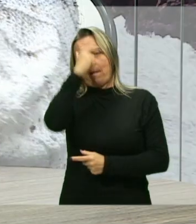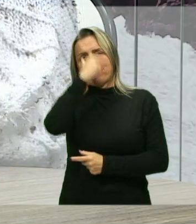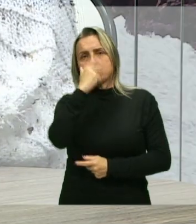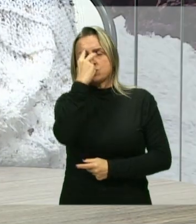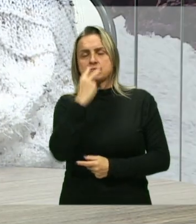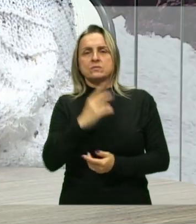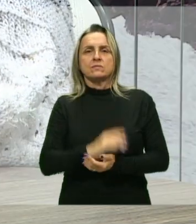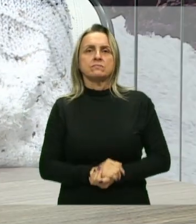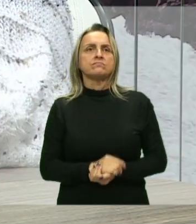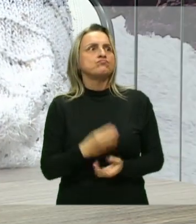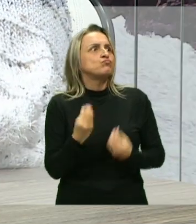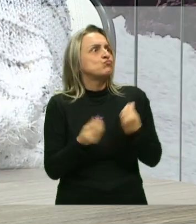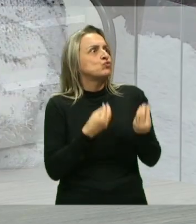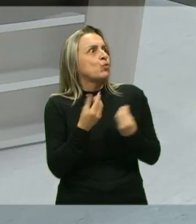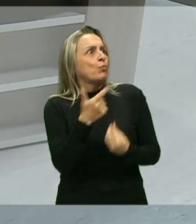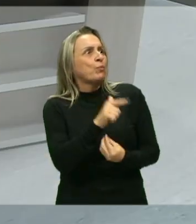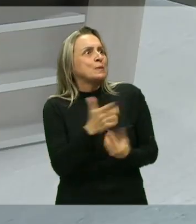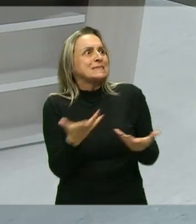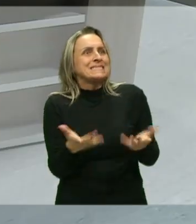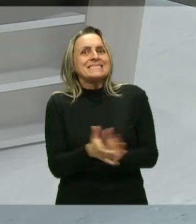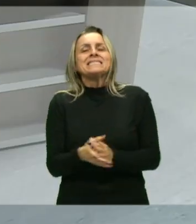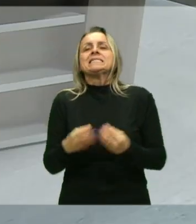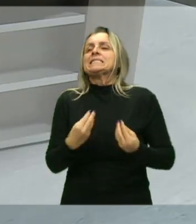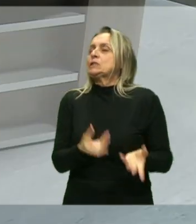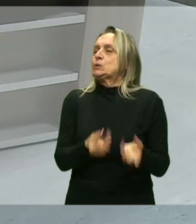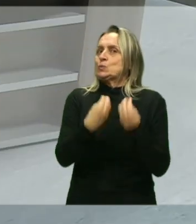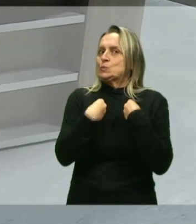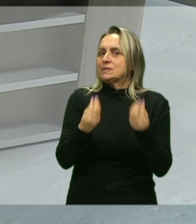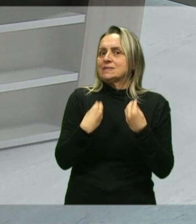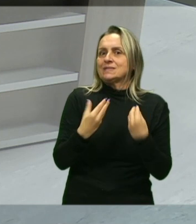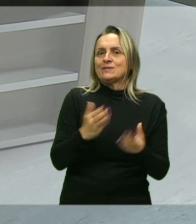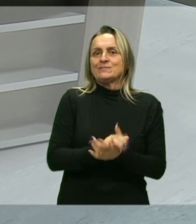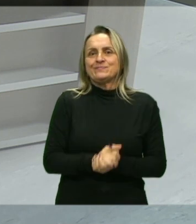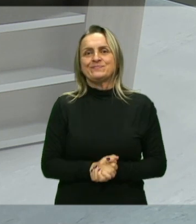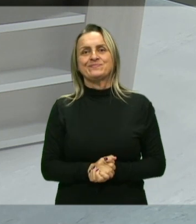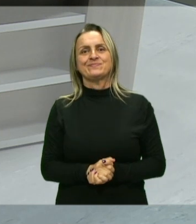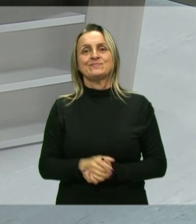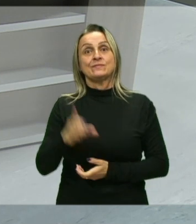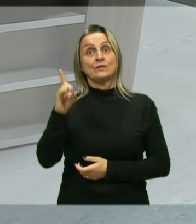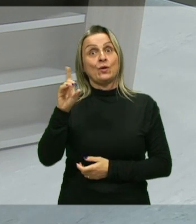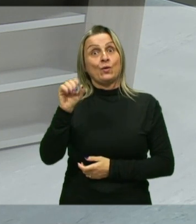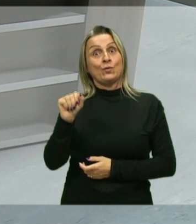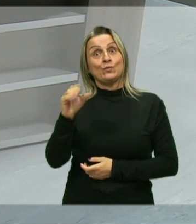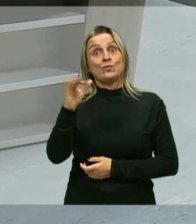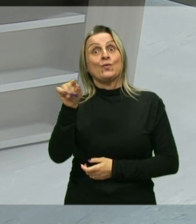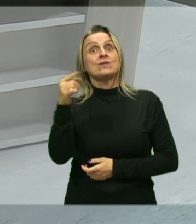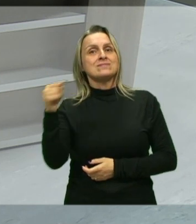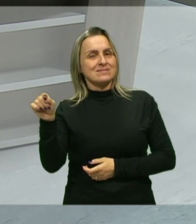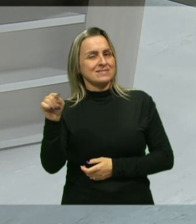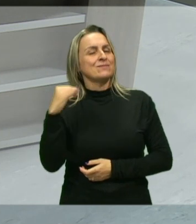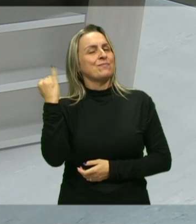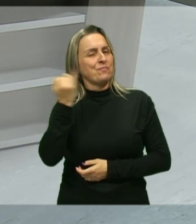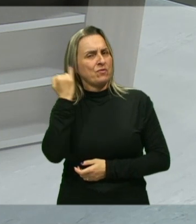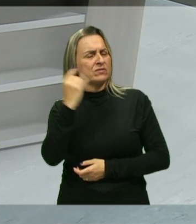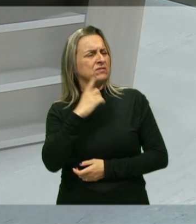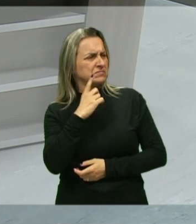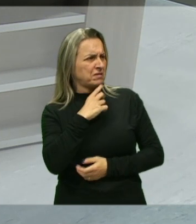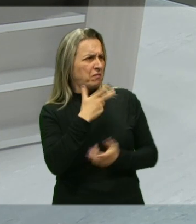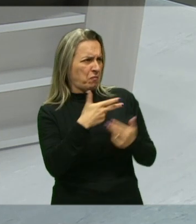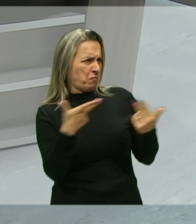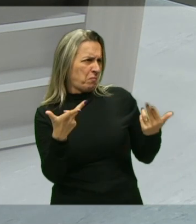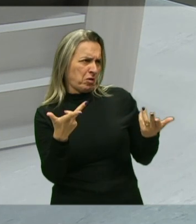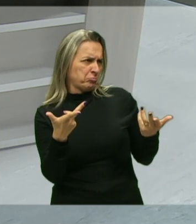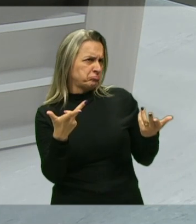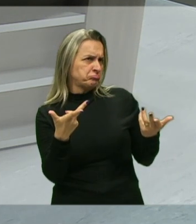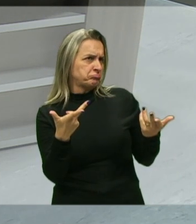mantém? Doação. Então, vamos doar? Vocês têm alguma linha aberta